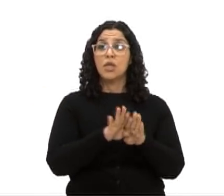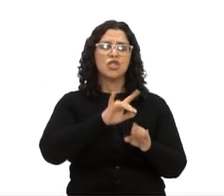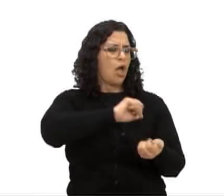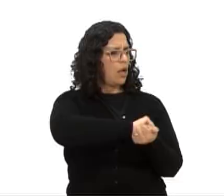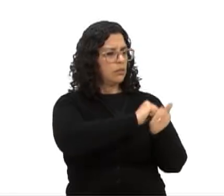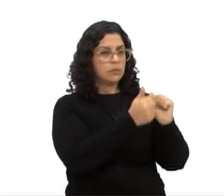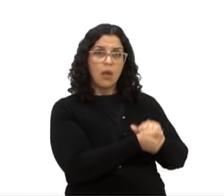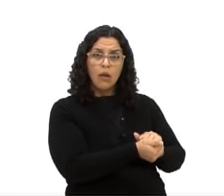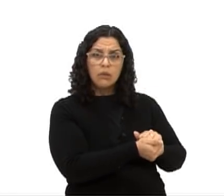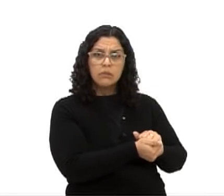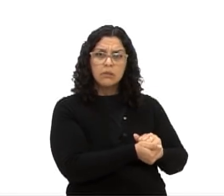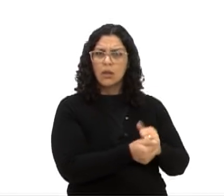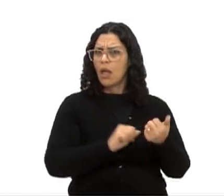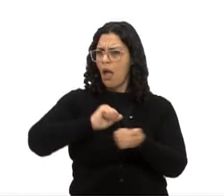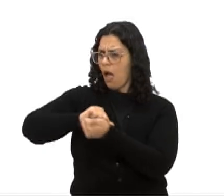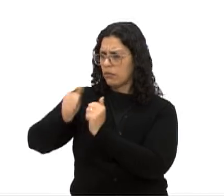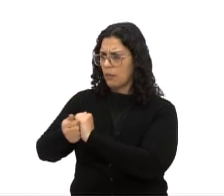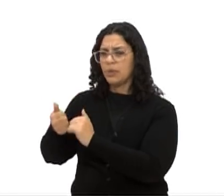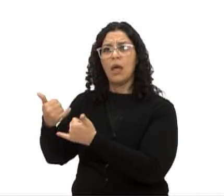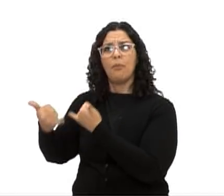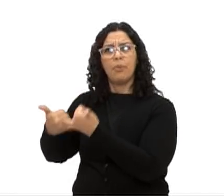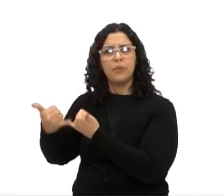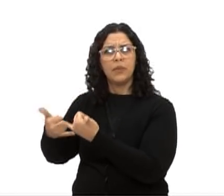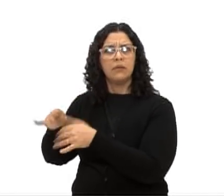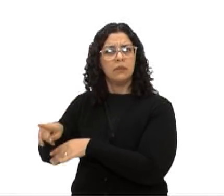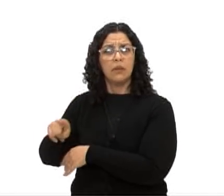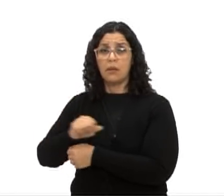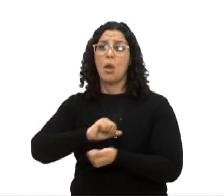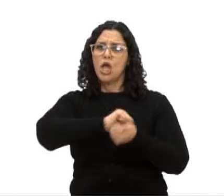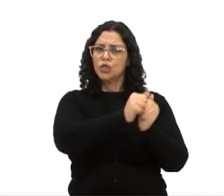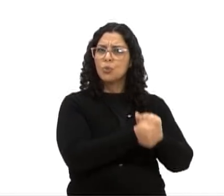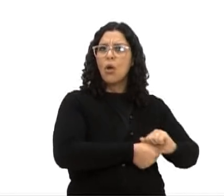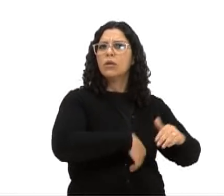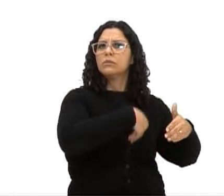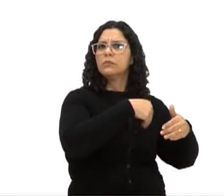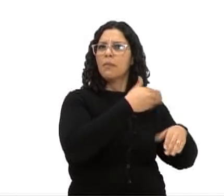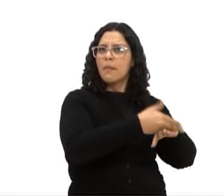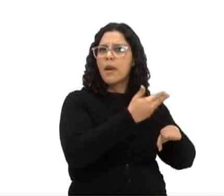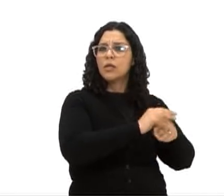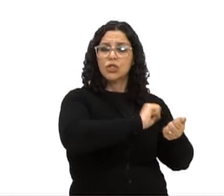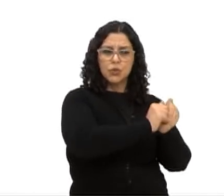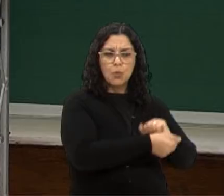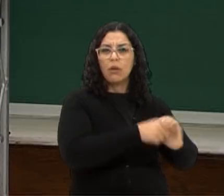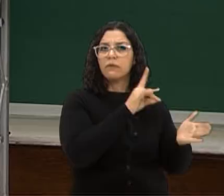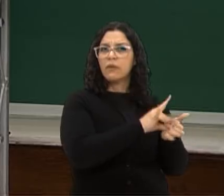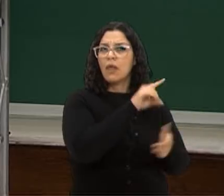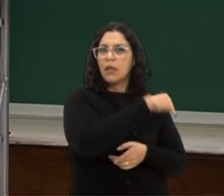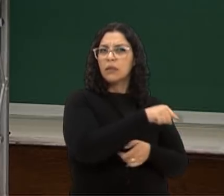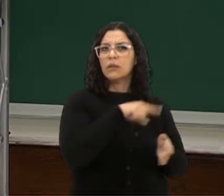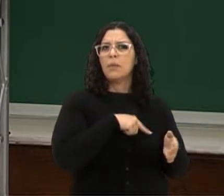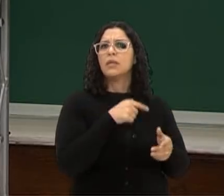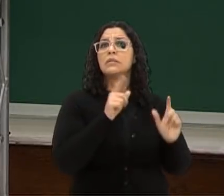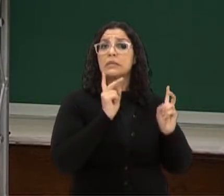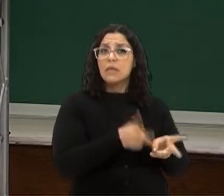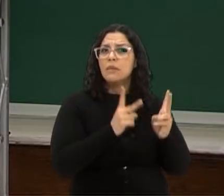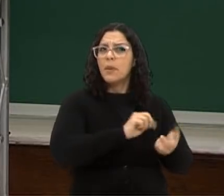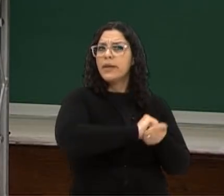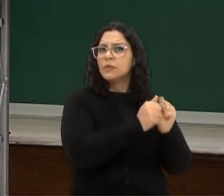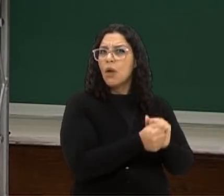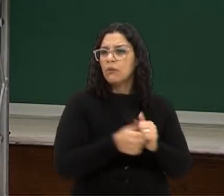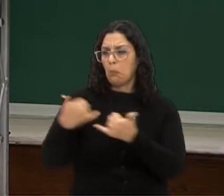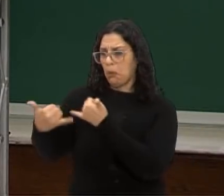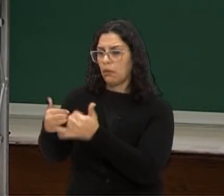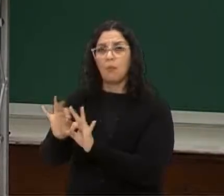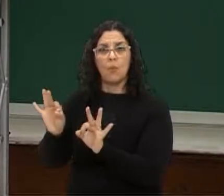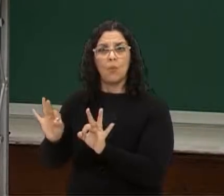somente esporte, tipo, eu não posso adaptar ele para um jogo, ele é só um esporte, em todo lugar, qualquer momento que eu for jogar, ele é só um